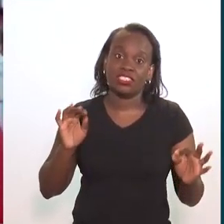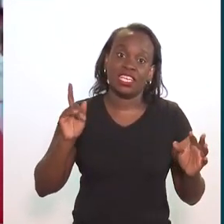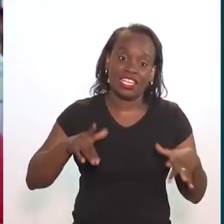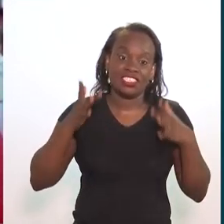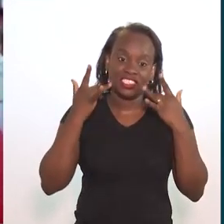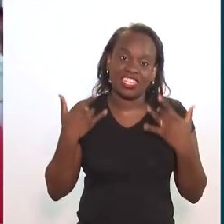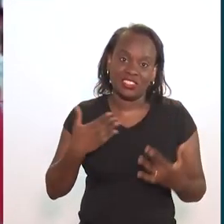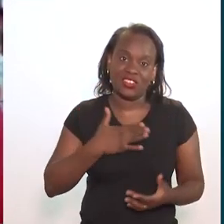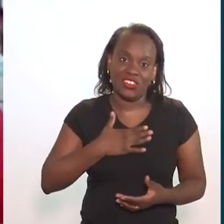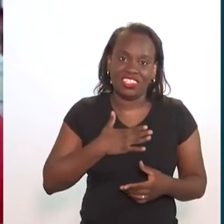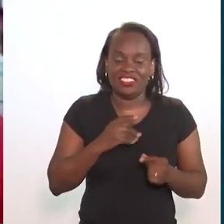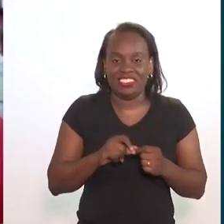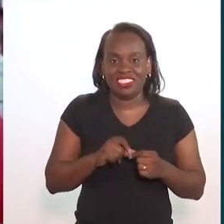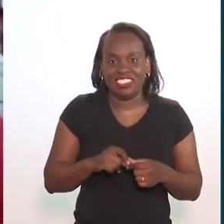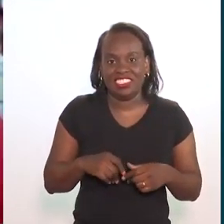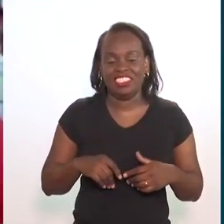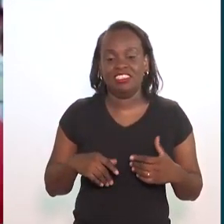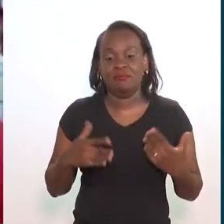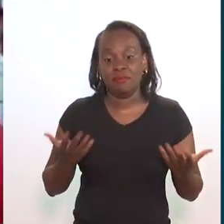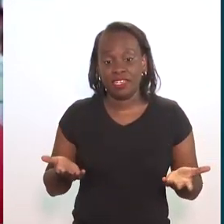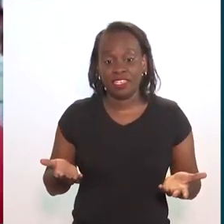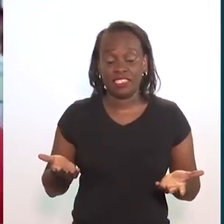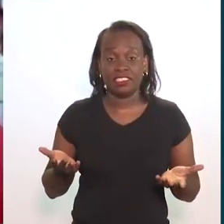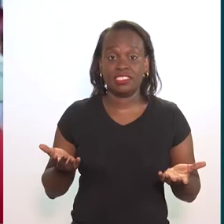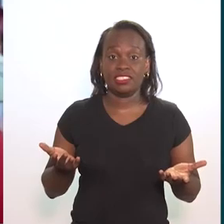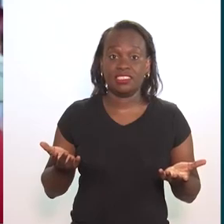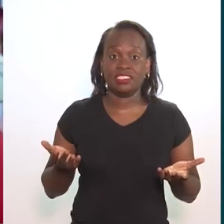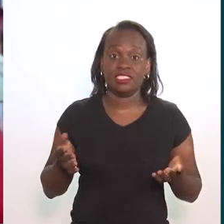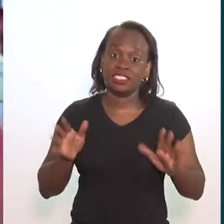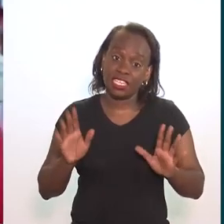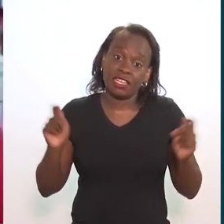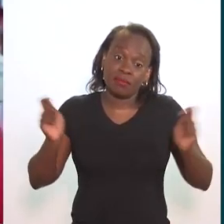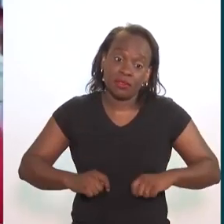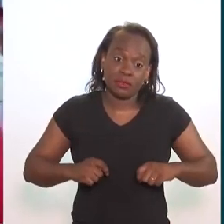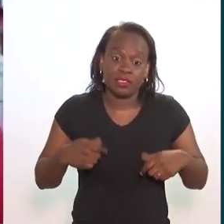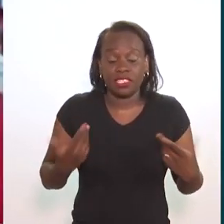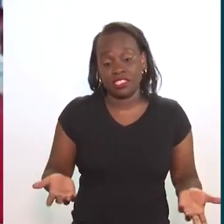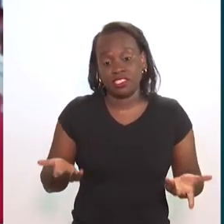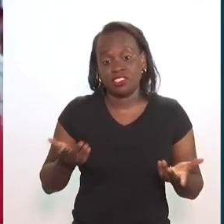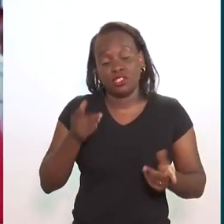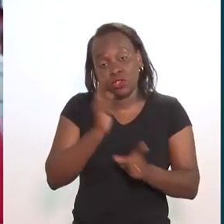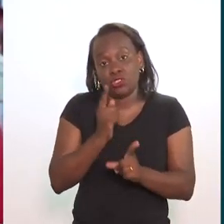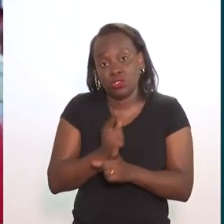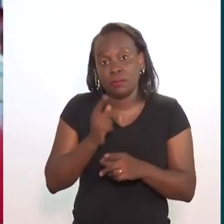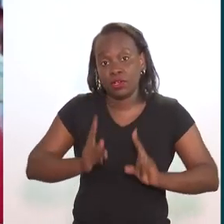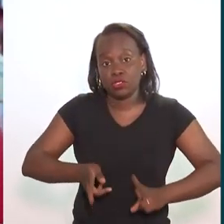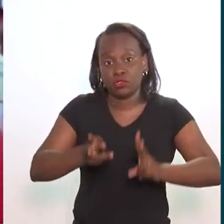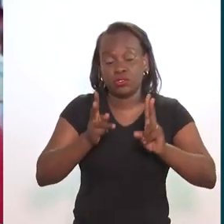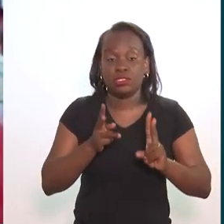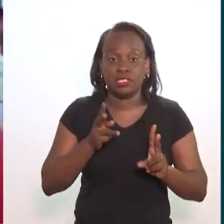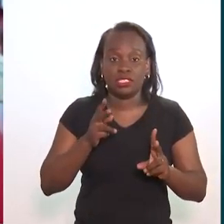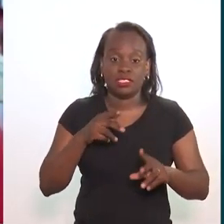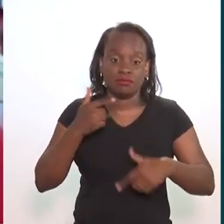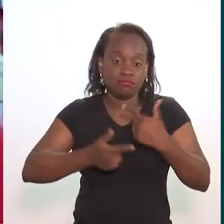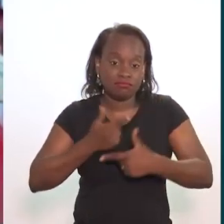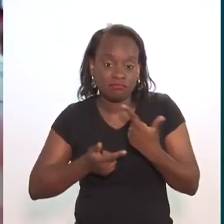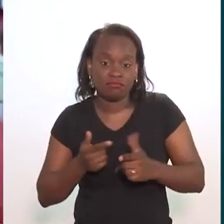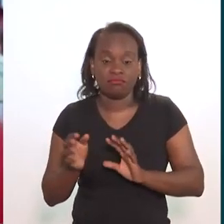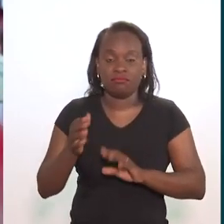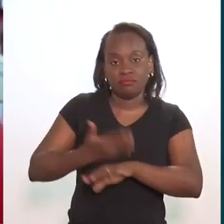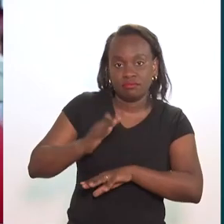longe de ser o teatro que eu gostaria de estar fazendo, né? Mas é uma possibilidade que a gente encontrou para